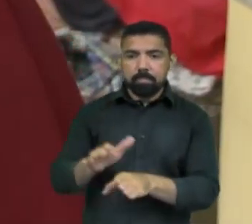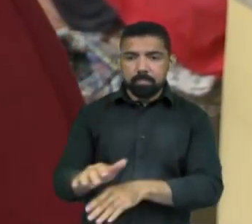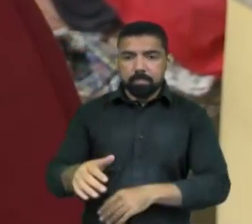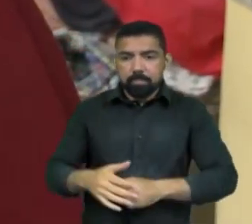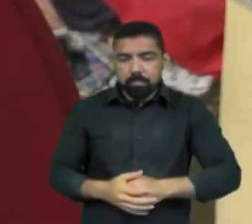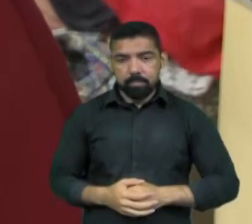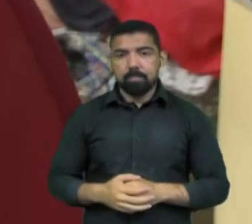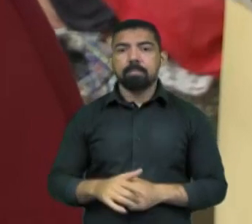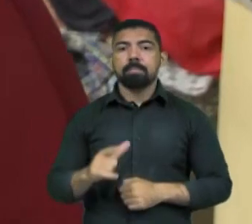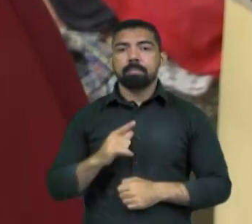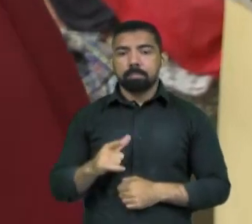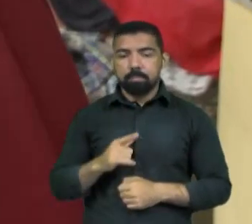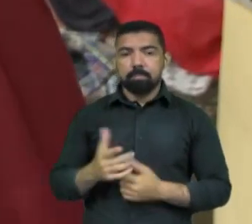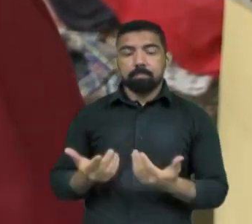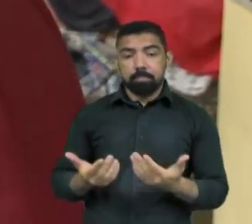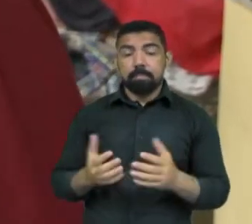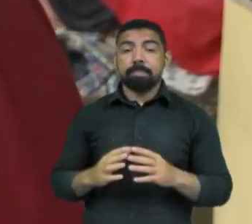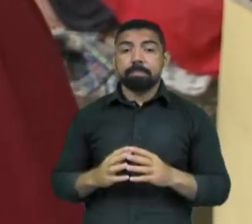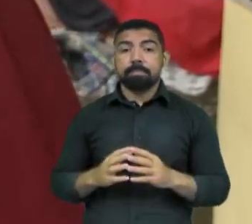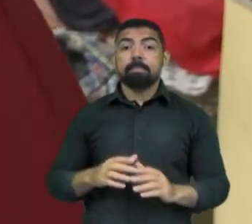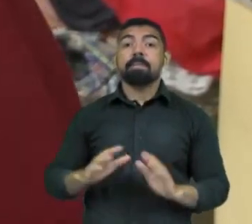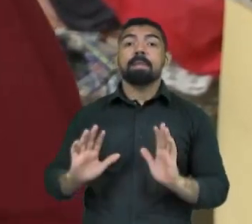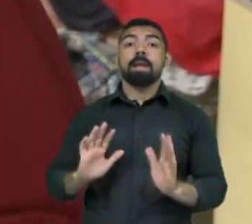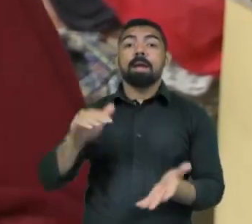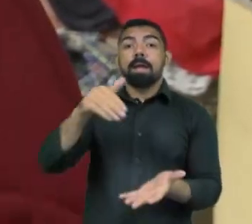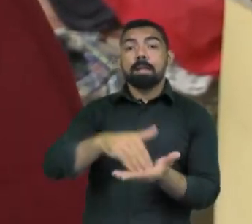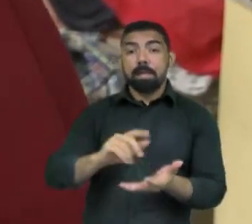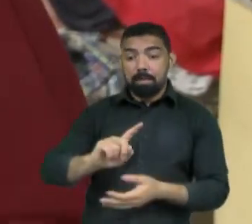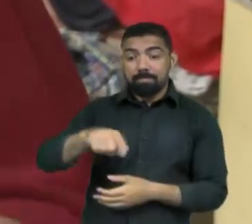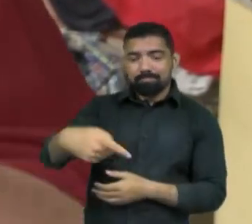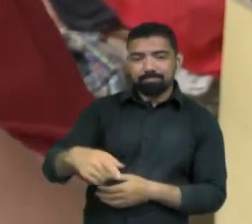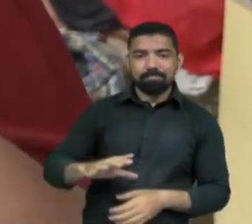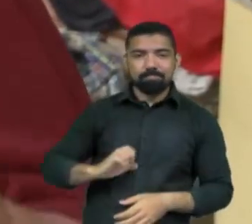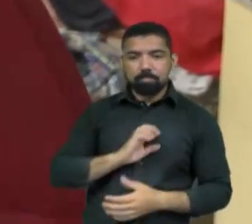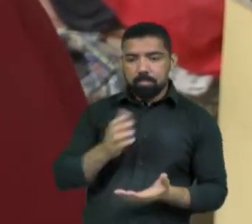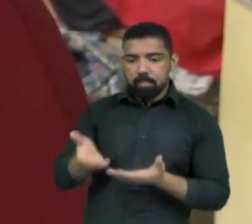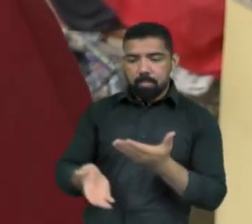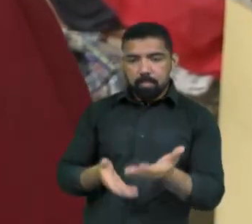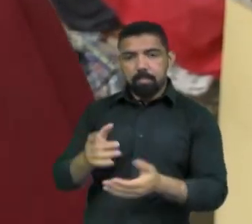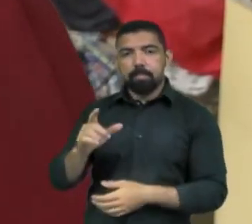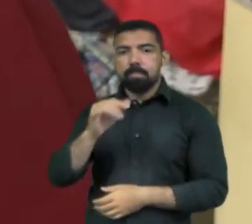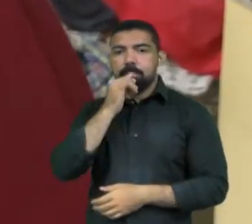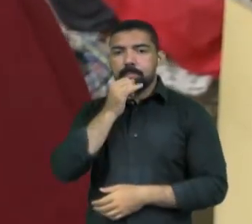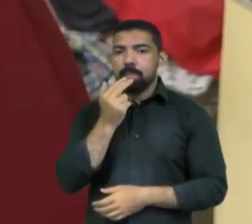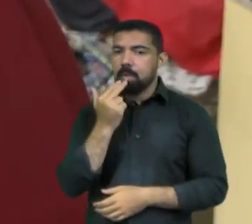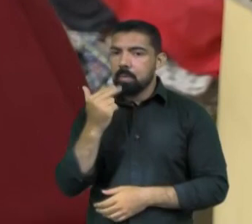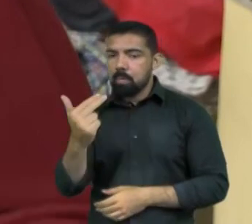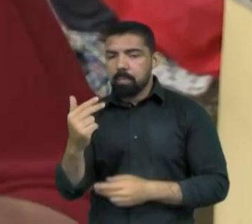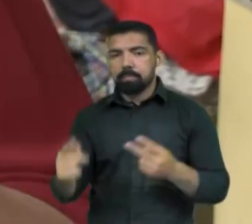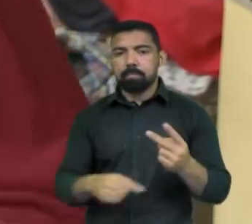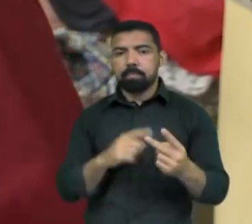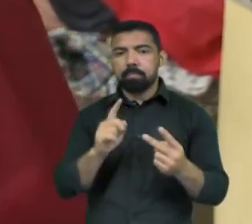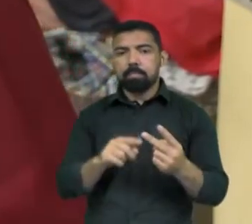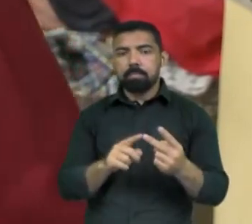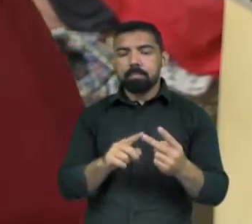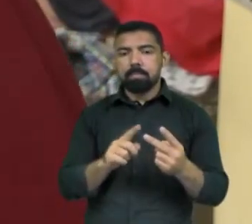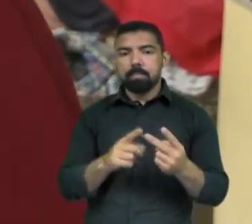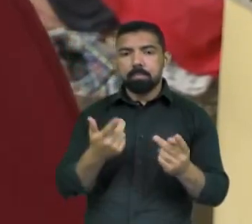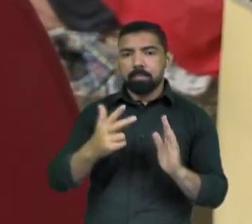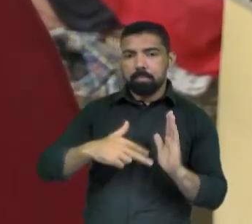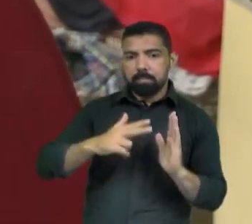as consultas e exames, até o pós-tratamento, passando pela parte de nutrição, passando pela parte de